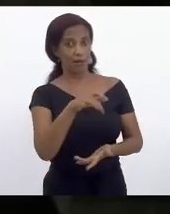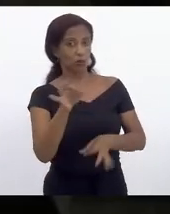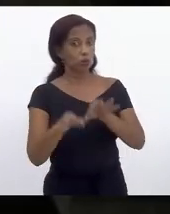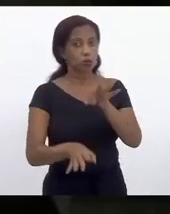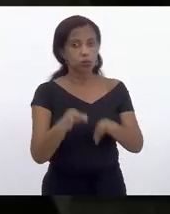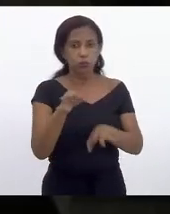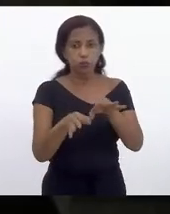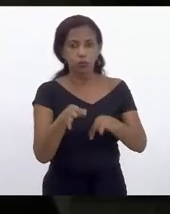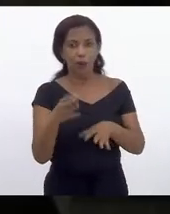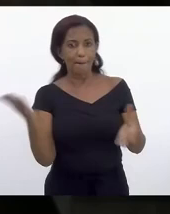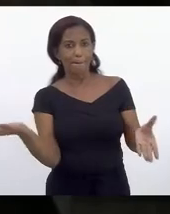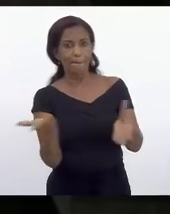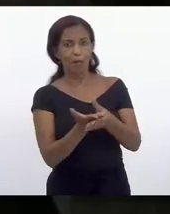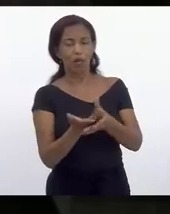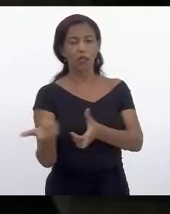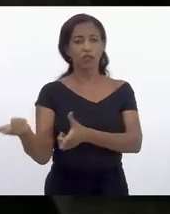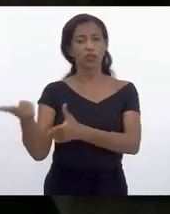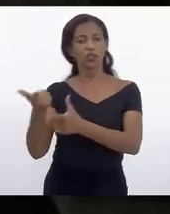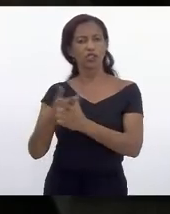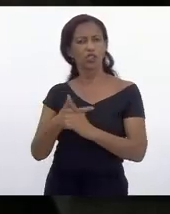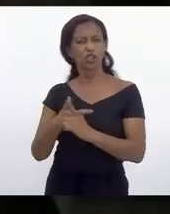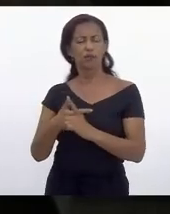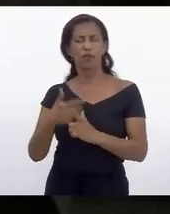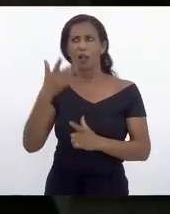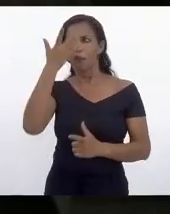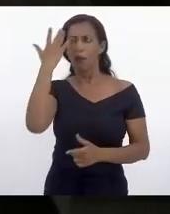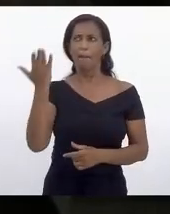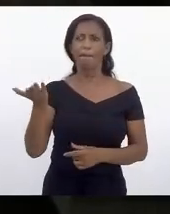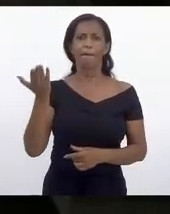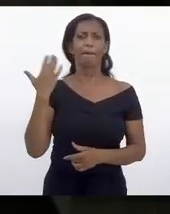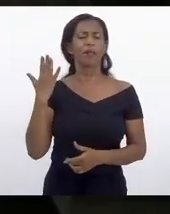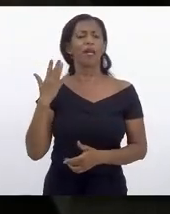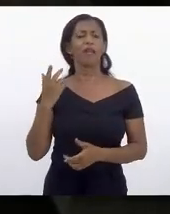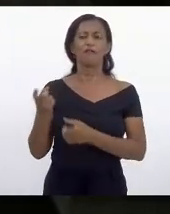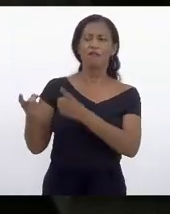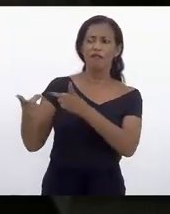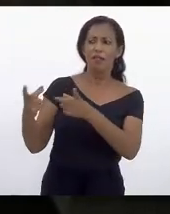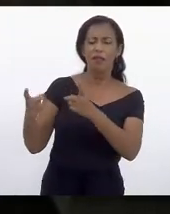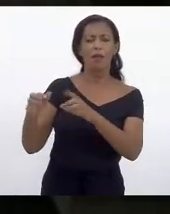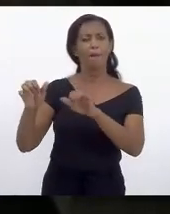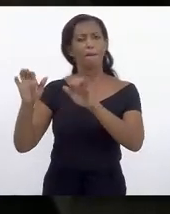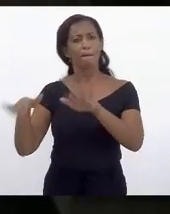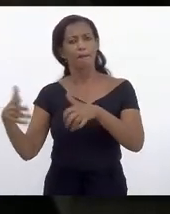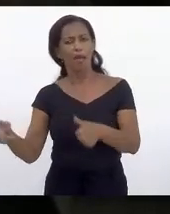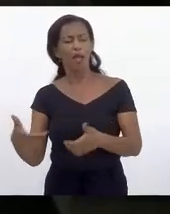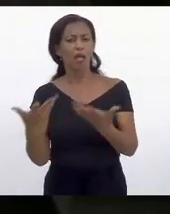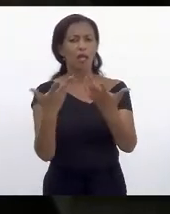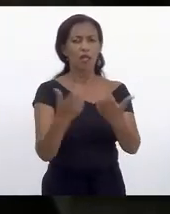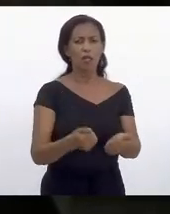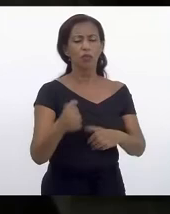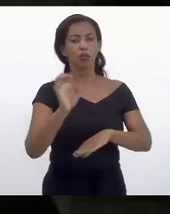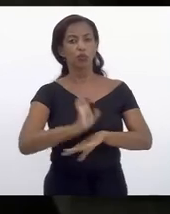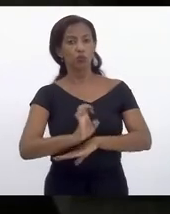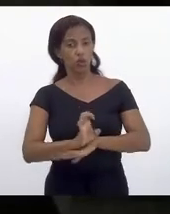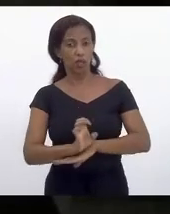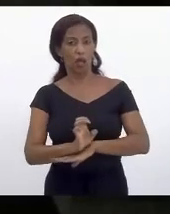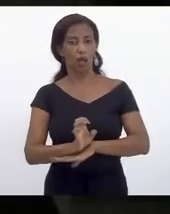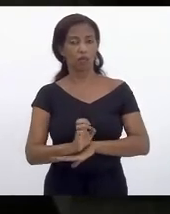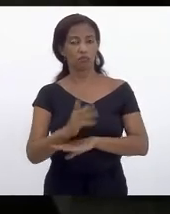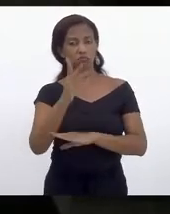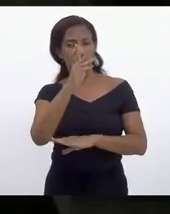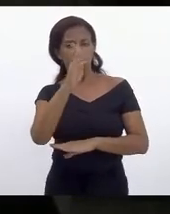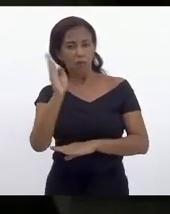judiciais, dívidas de quem prestou o serviço, de quem vendeu bens, de quem permitiu que o Estado brasileiro